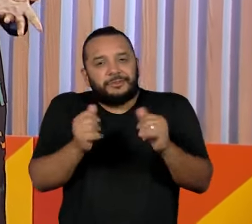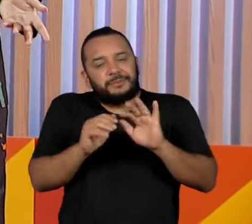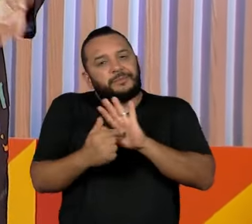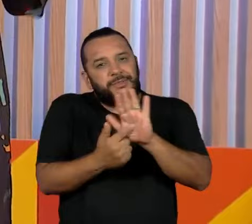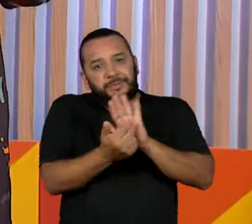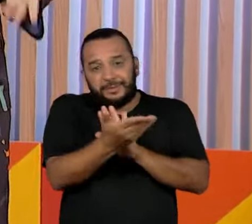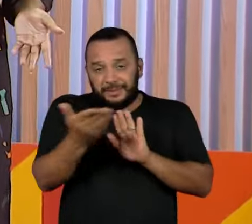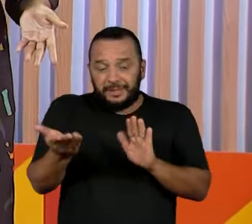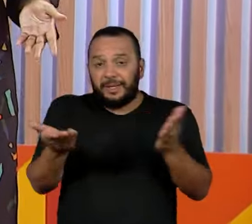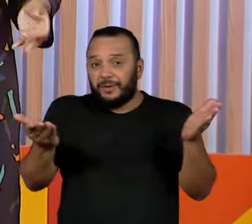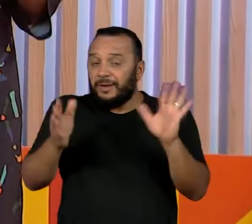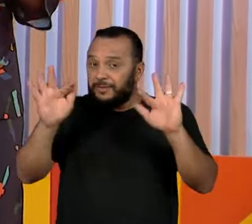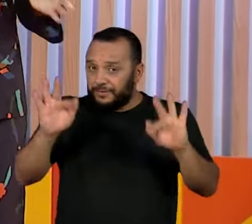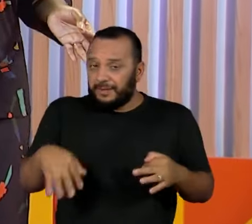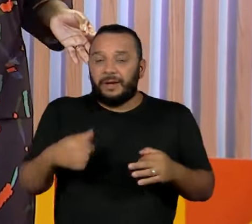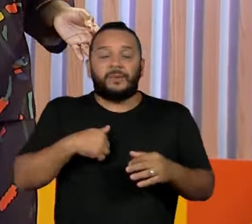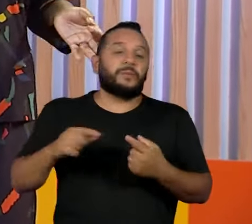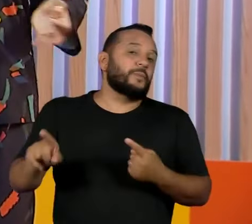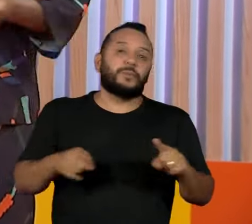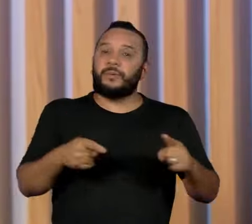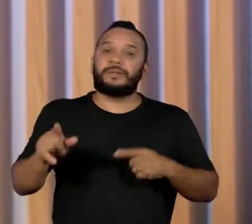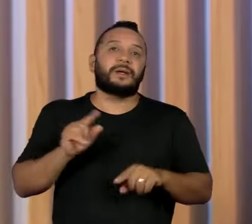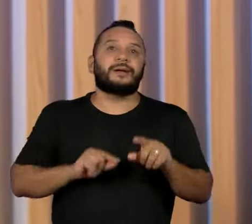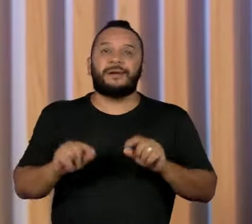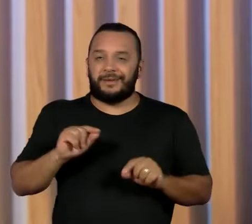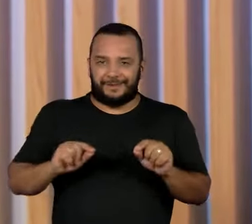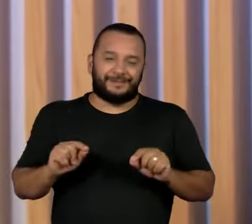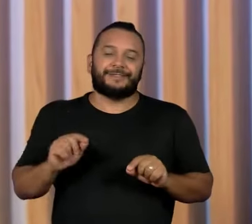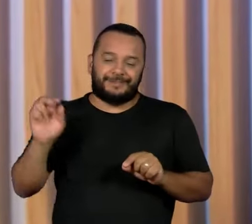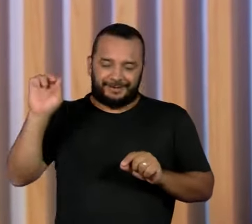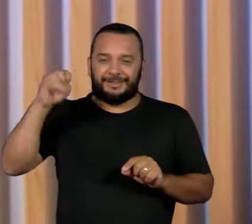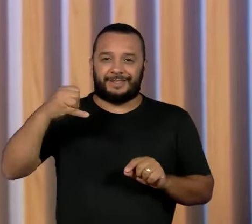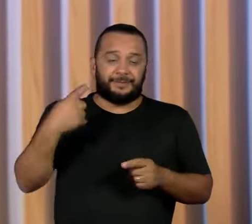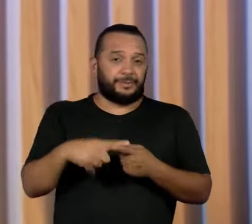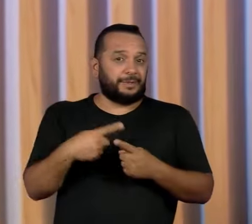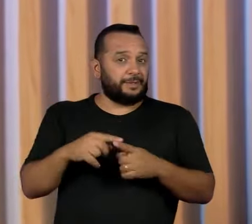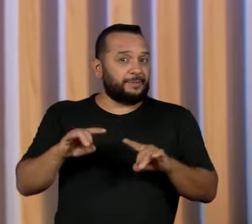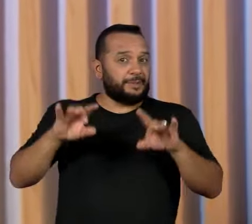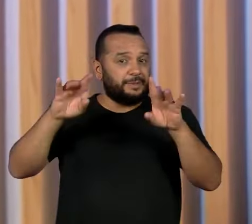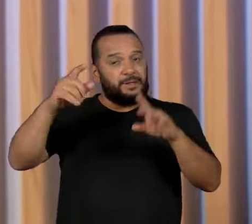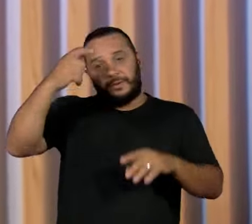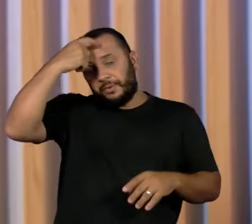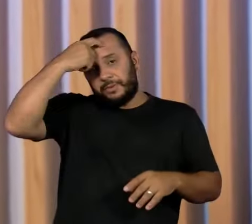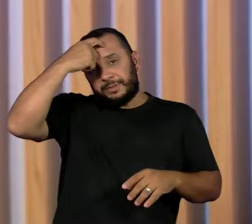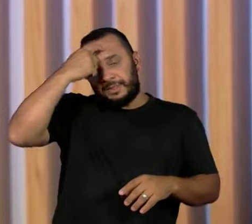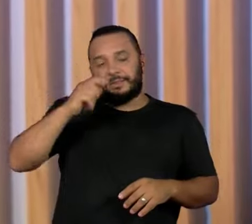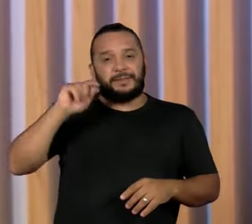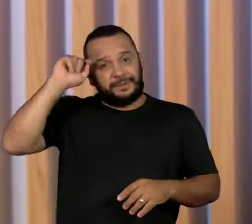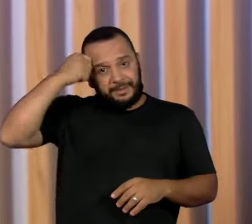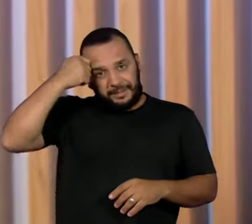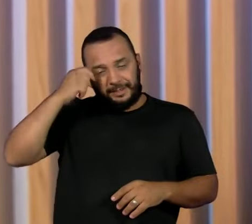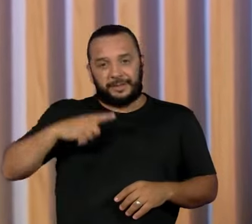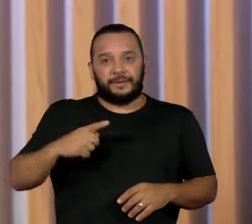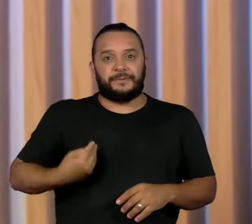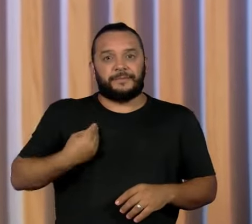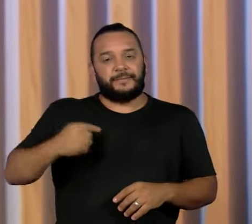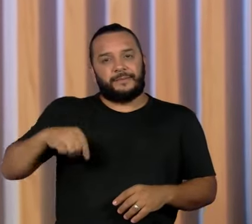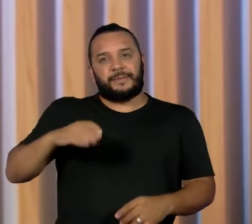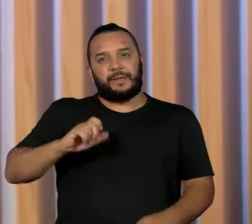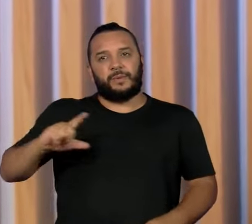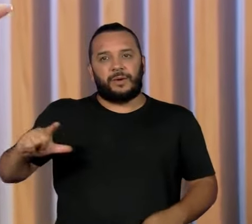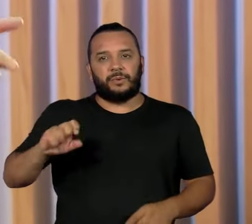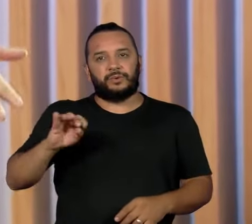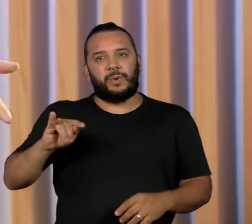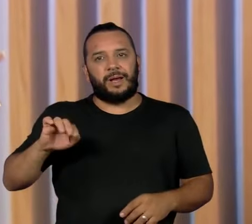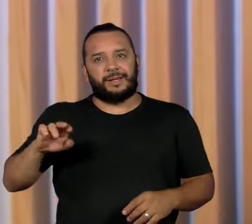vai encerrar com música, é claro, porque no programa especial do Dia da Consciência Negra, a gente recebeu aqui o Manuel Soares